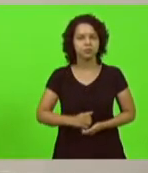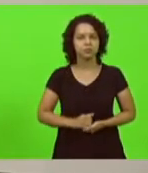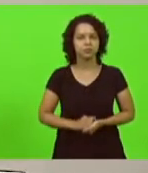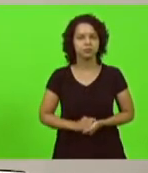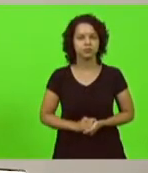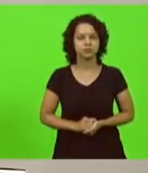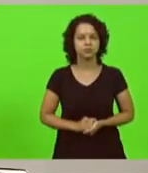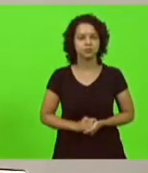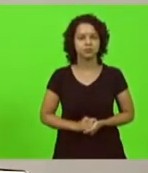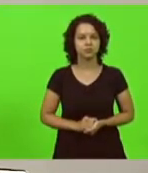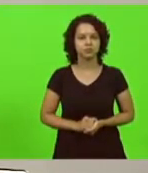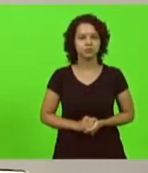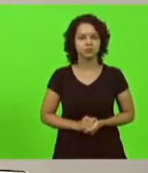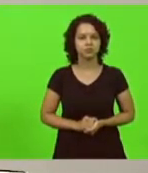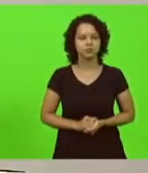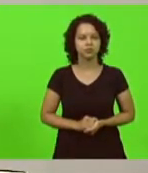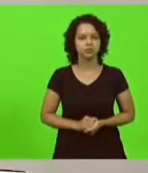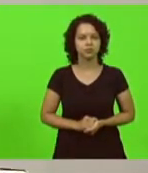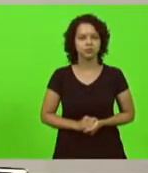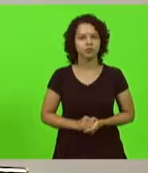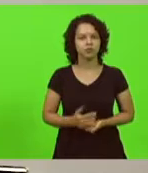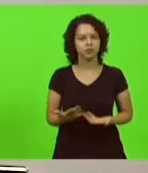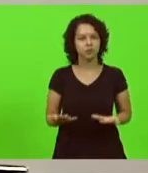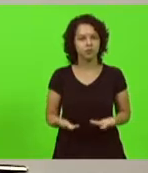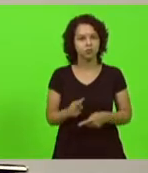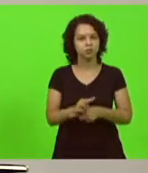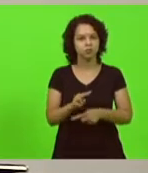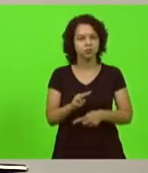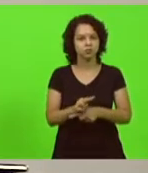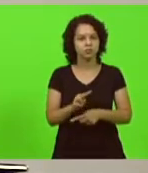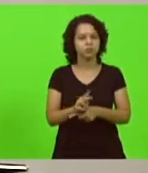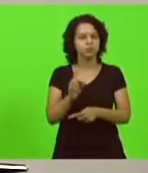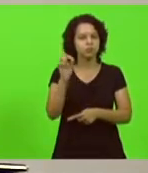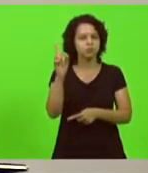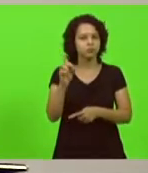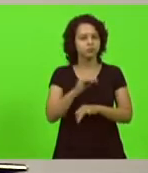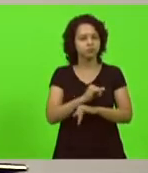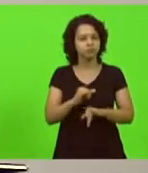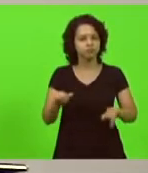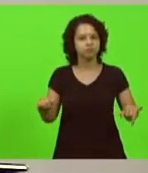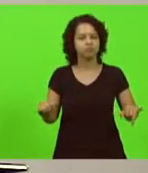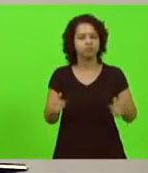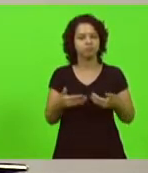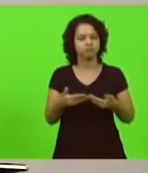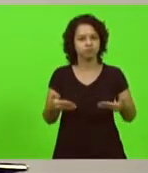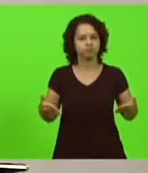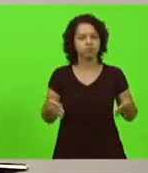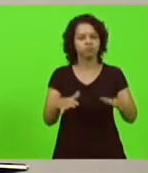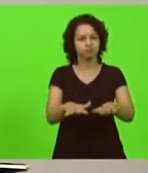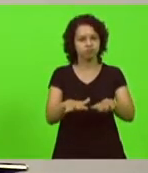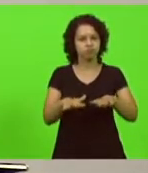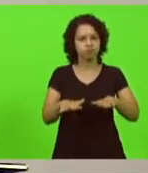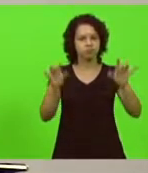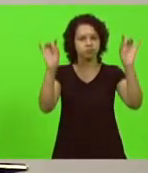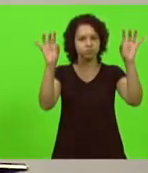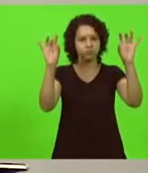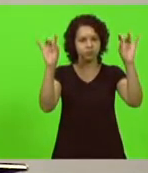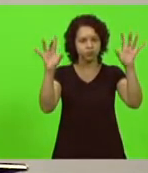invocando a proteção de Deus, declaro aberta a presente sessão especial.